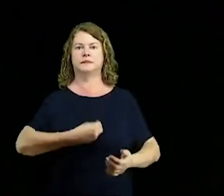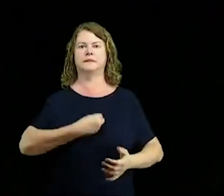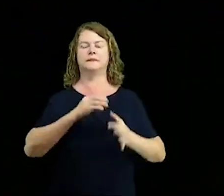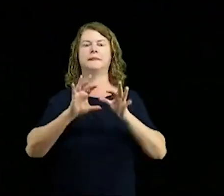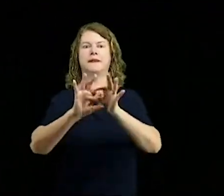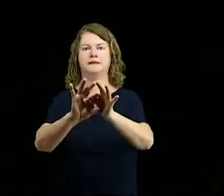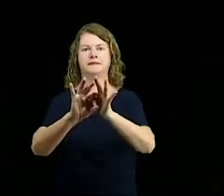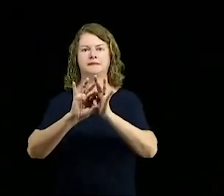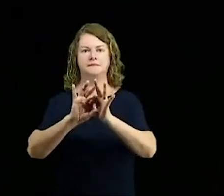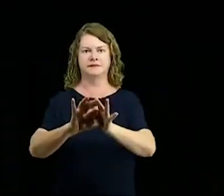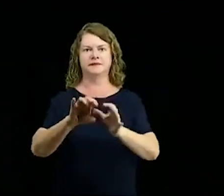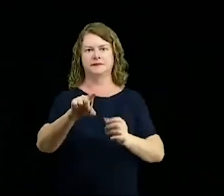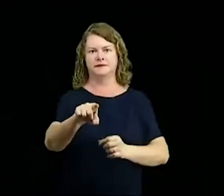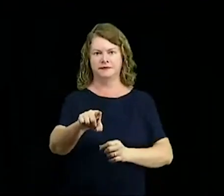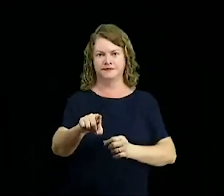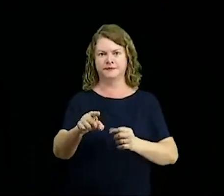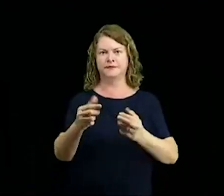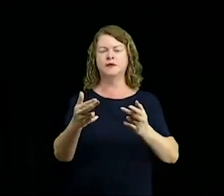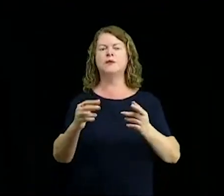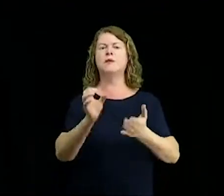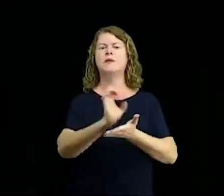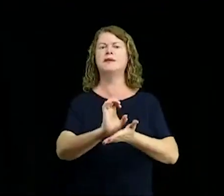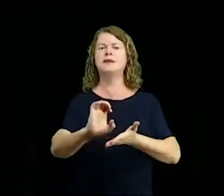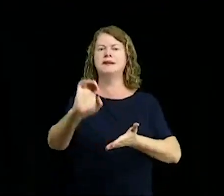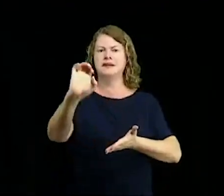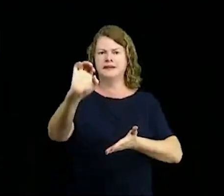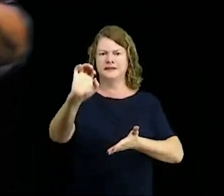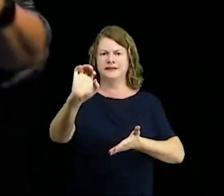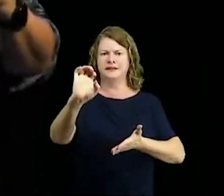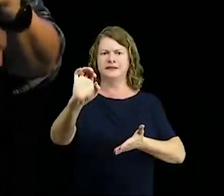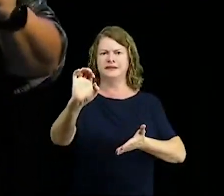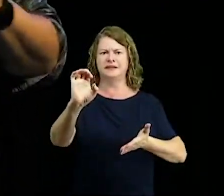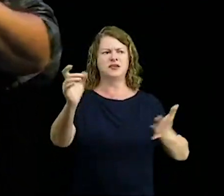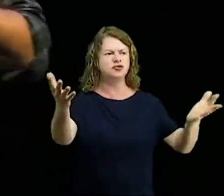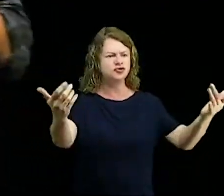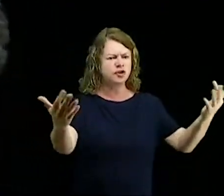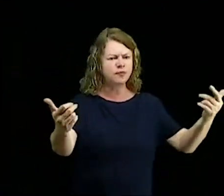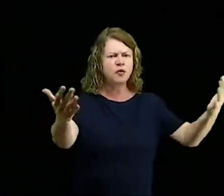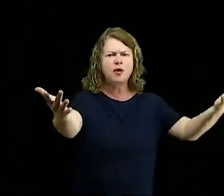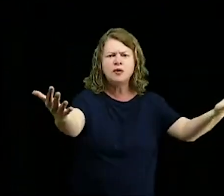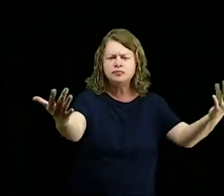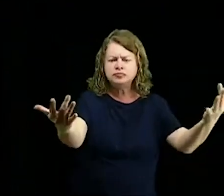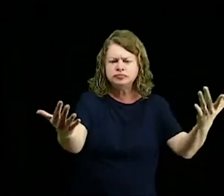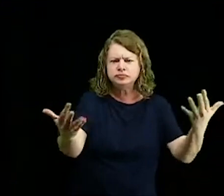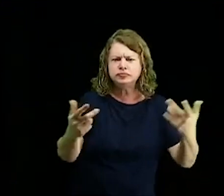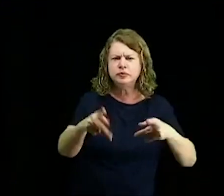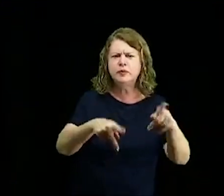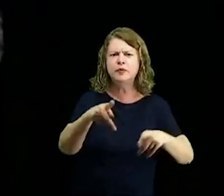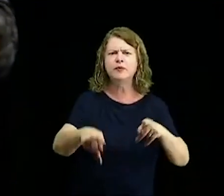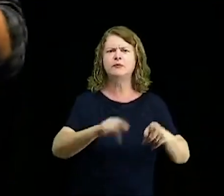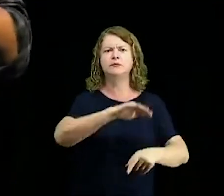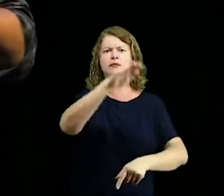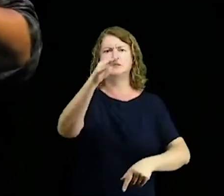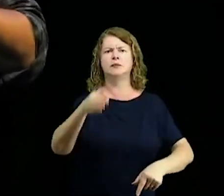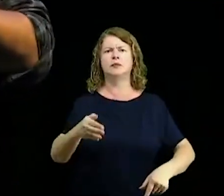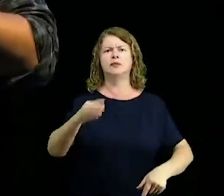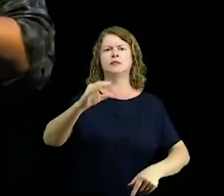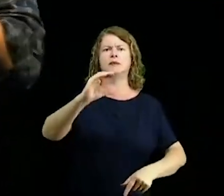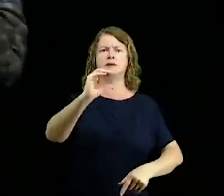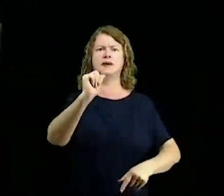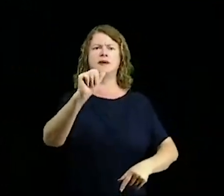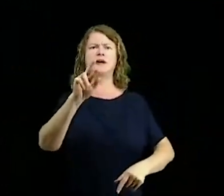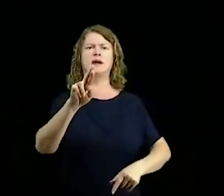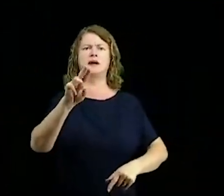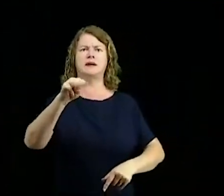como Elias se ajuntou no Carmelo. Eu quero reunir você como aquele profeta reuniu